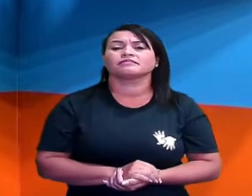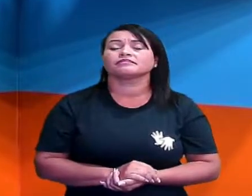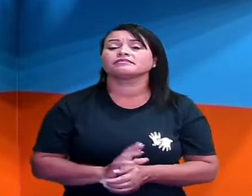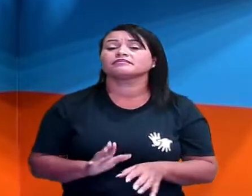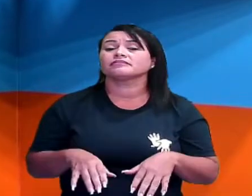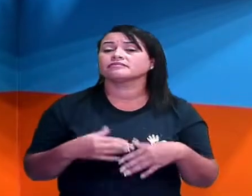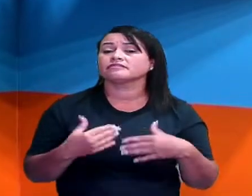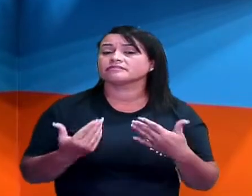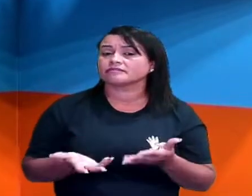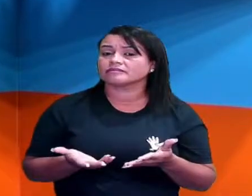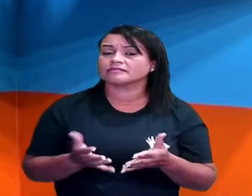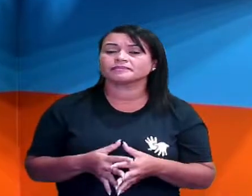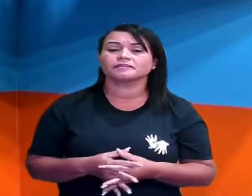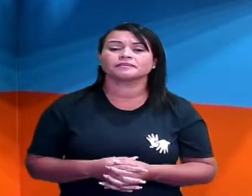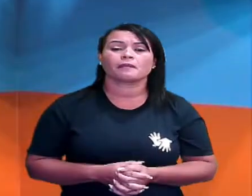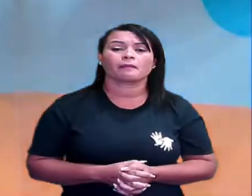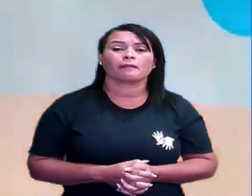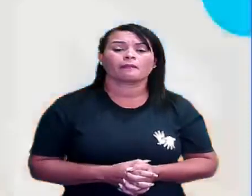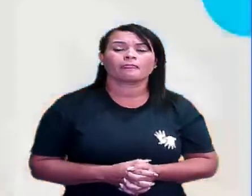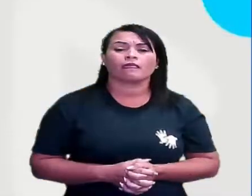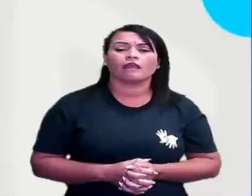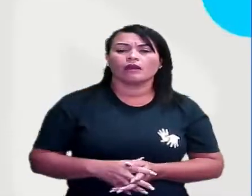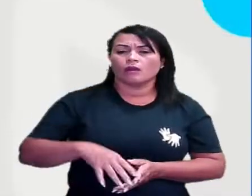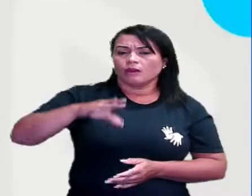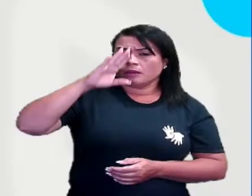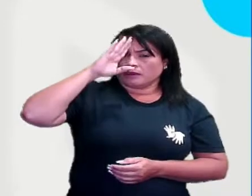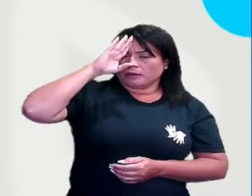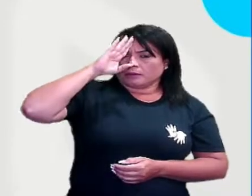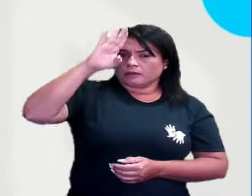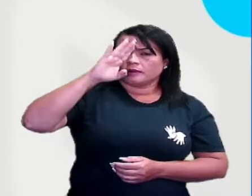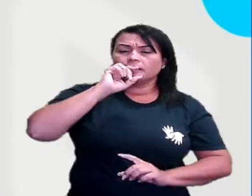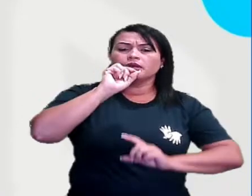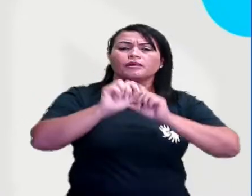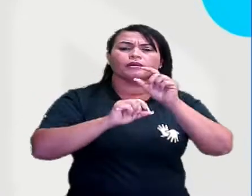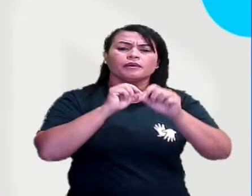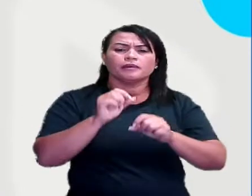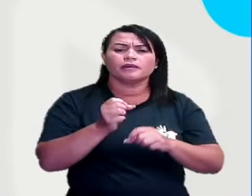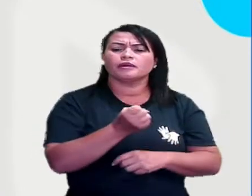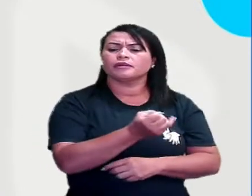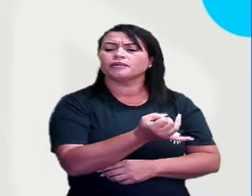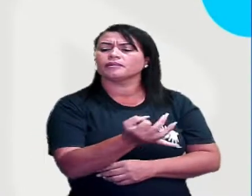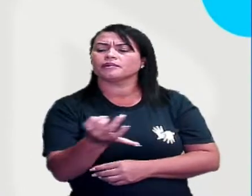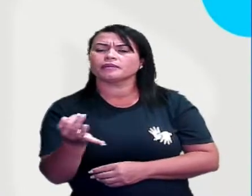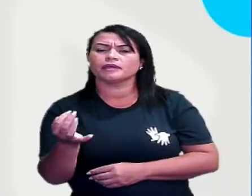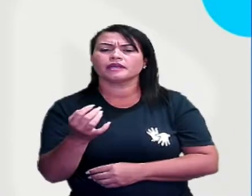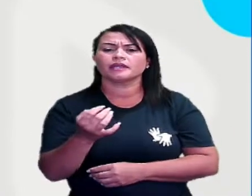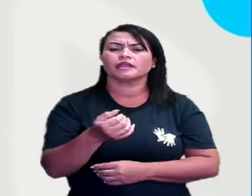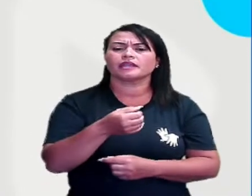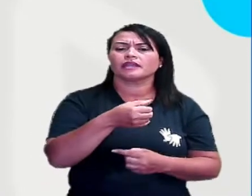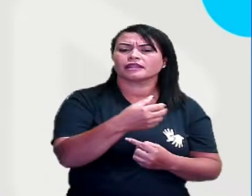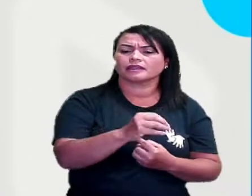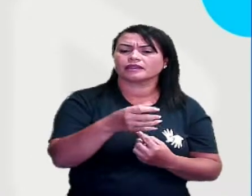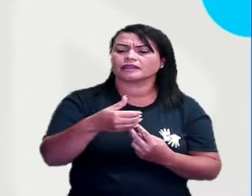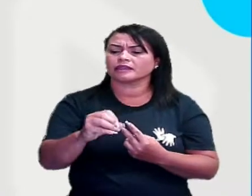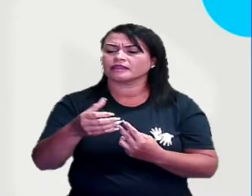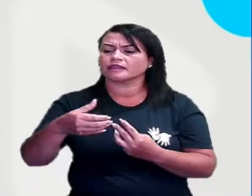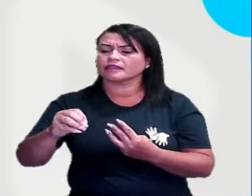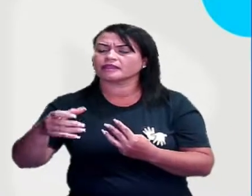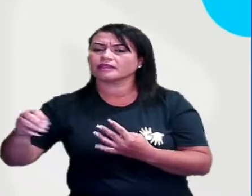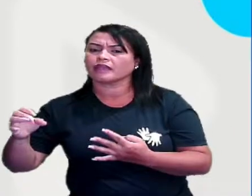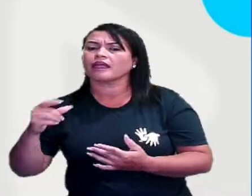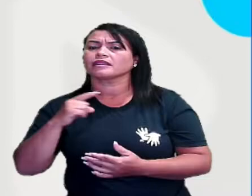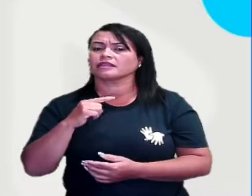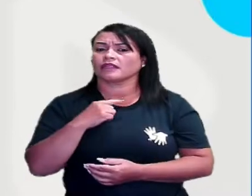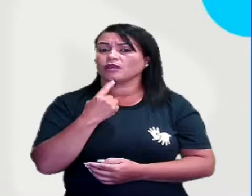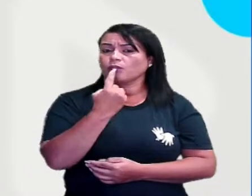Então, vamos lá. Um dos principais aspectos desse sistema é que de cada 10 unidades formamos